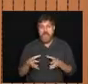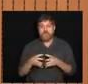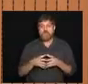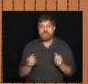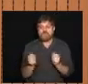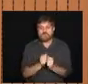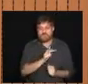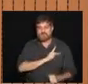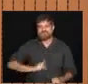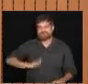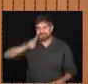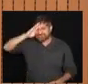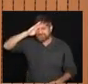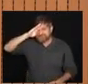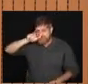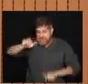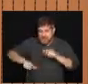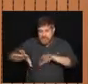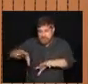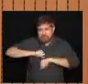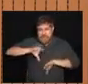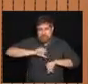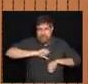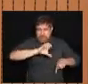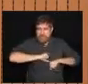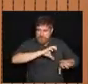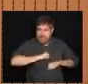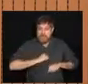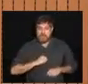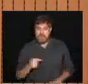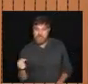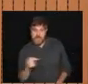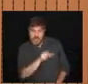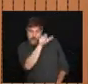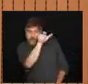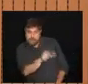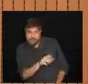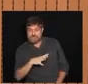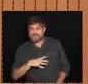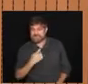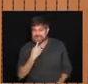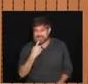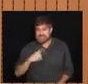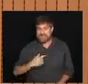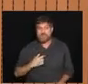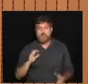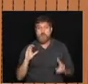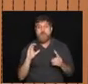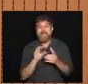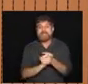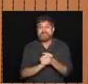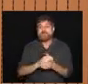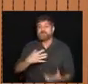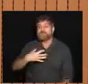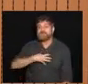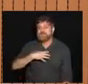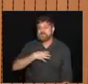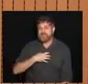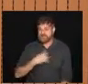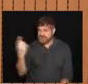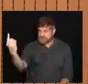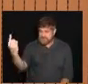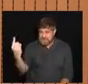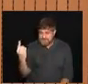Bolsonaro, quantas pessoas ficaram doentes. Vocês vejam que um dos nossos casos veio de um casamento da Bahia, que